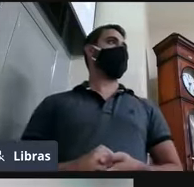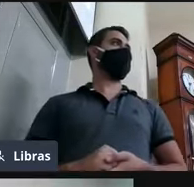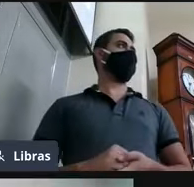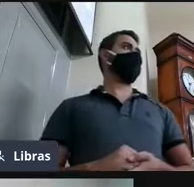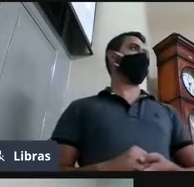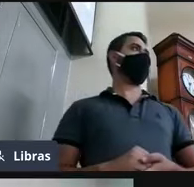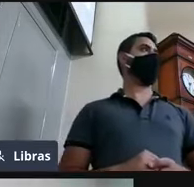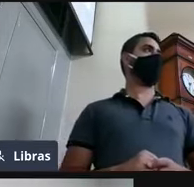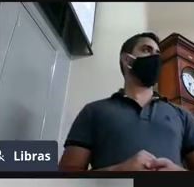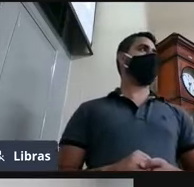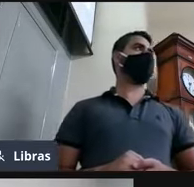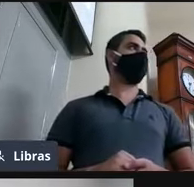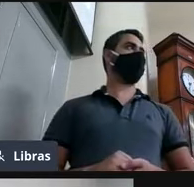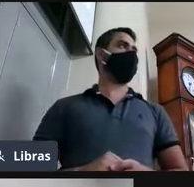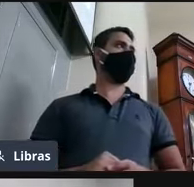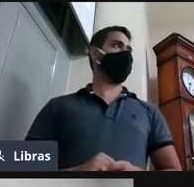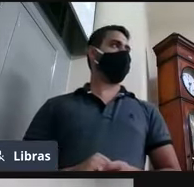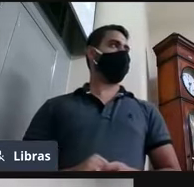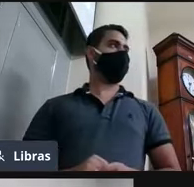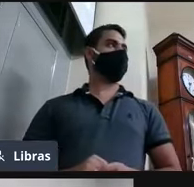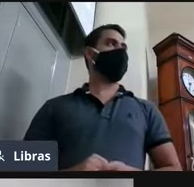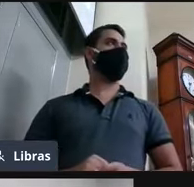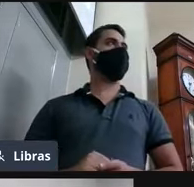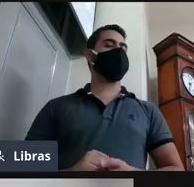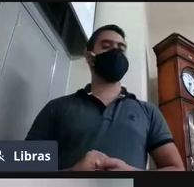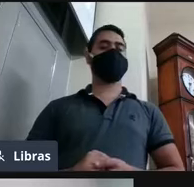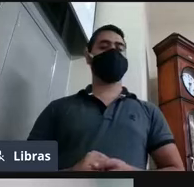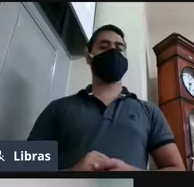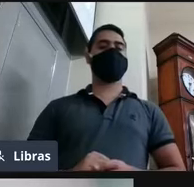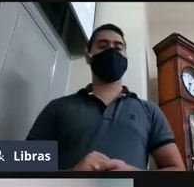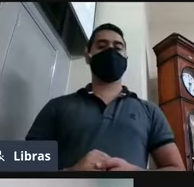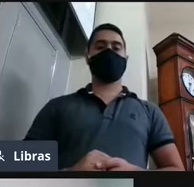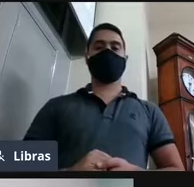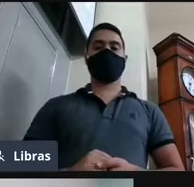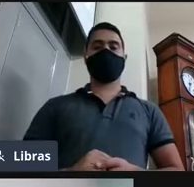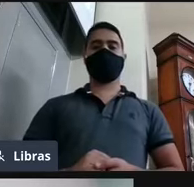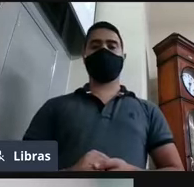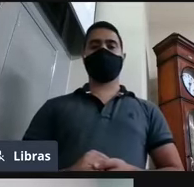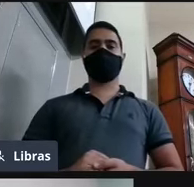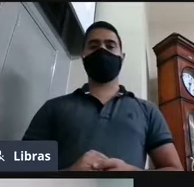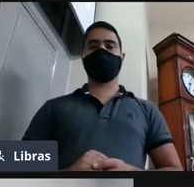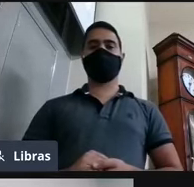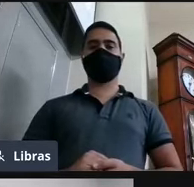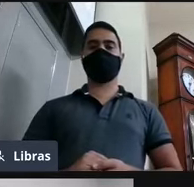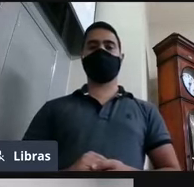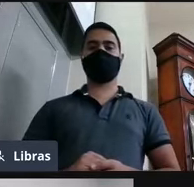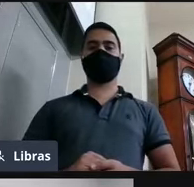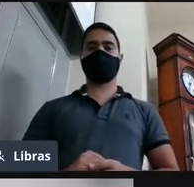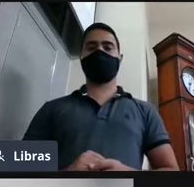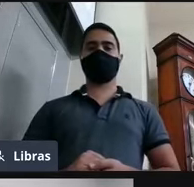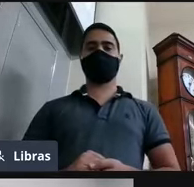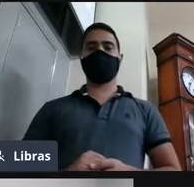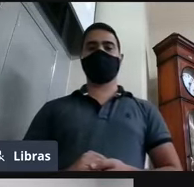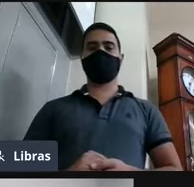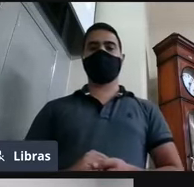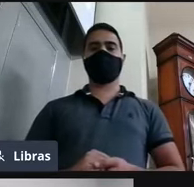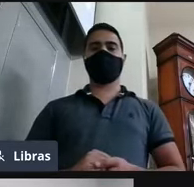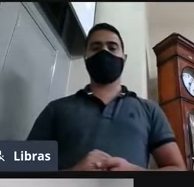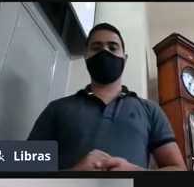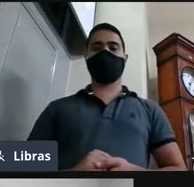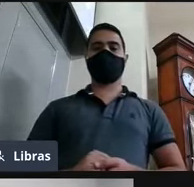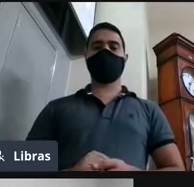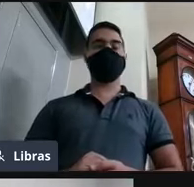rito processual o prefeito defendeu durante 15 dias, eu vou ler aqui a comissão, tem um voto separado do vereador, e aí